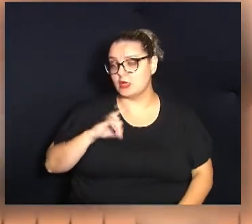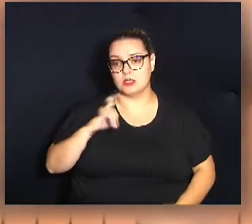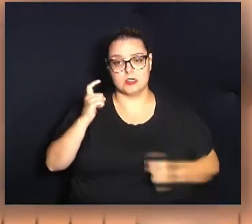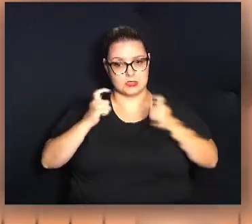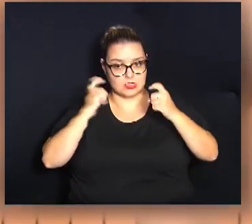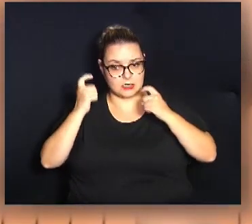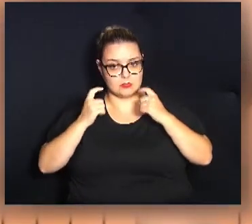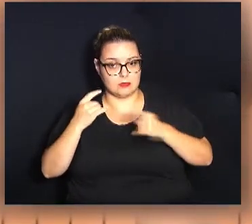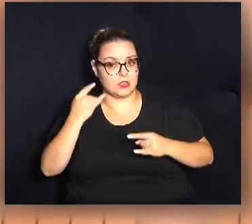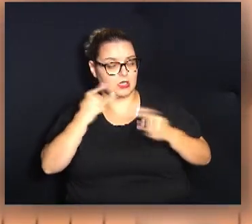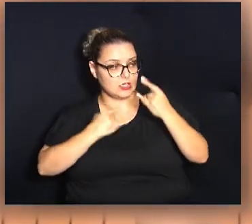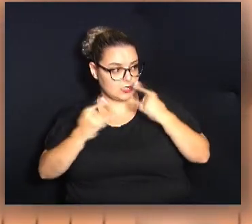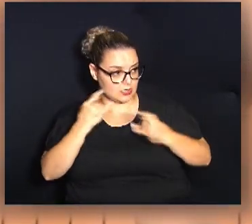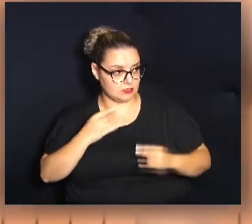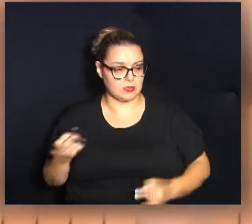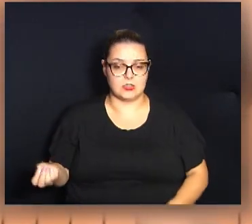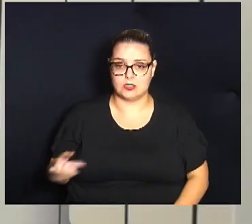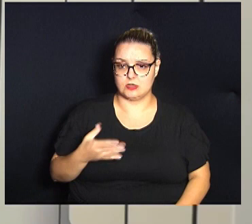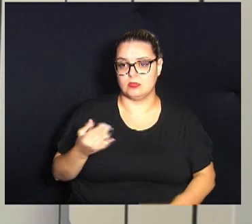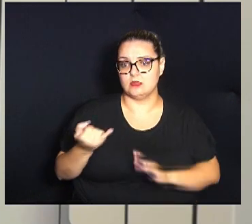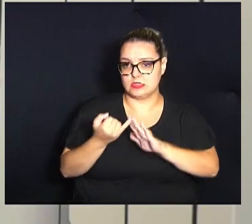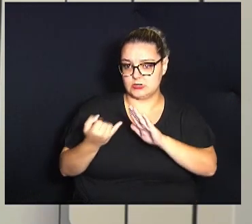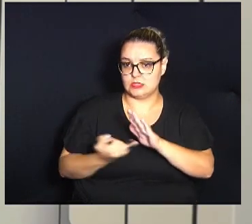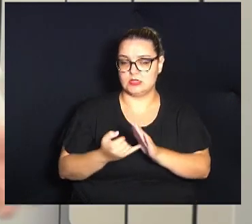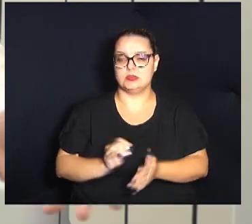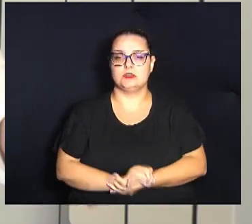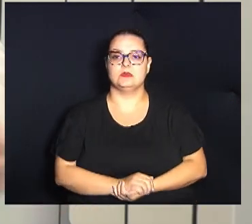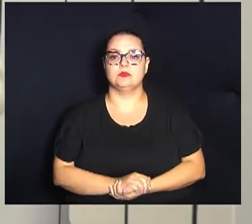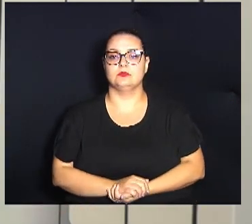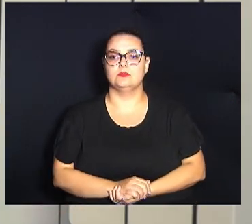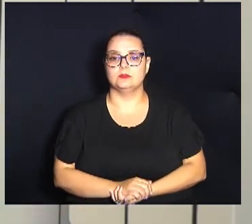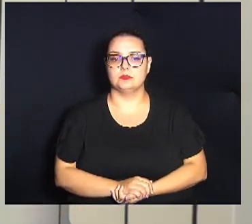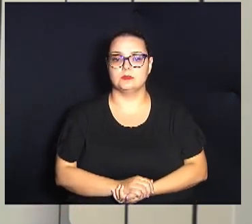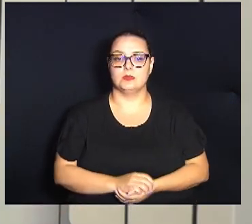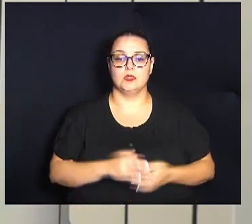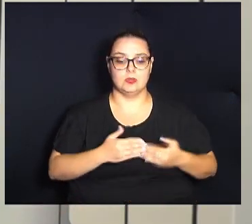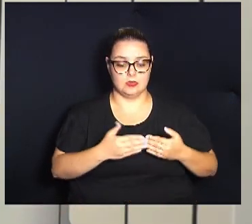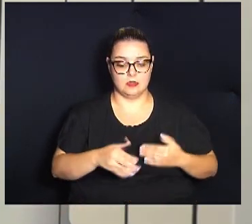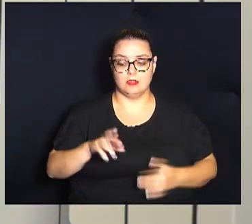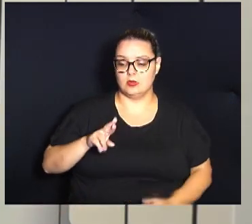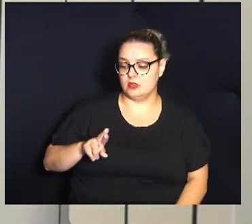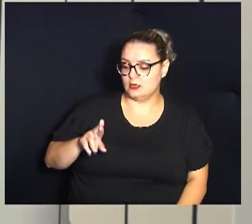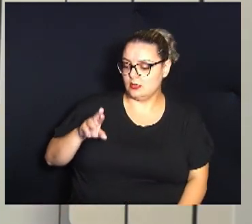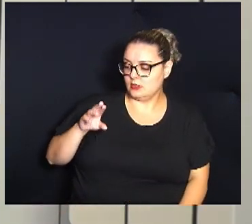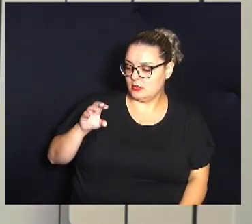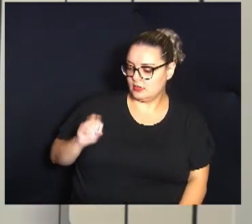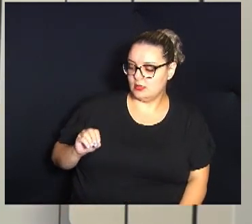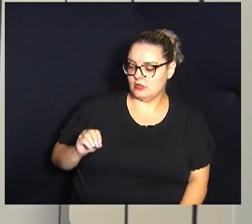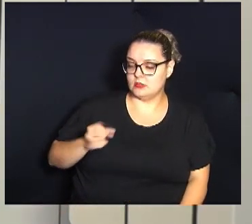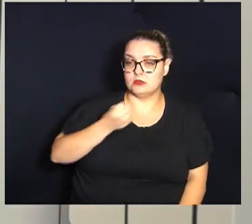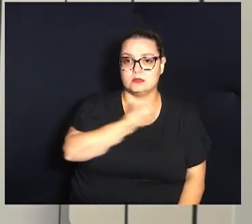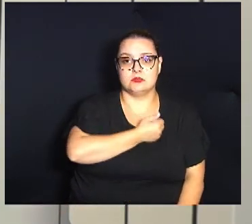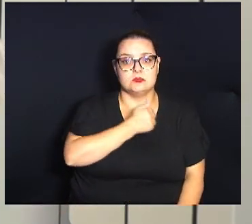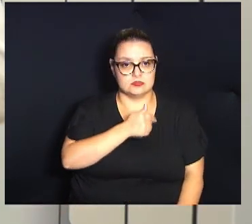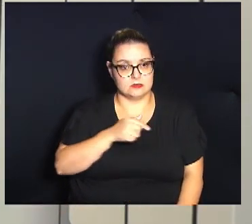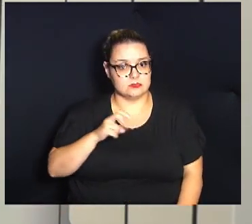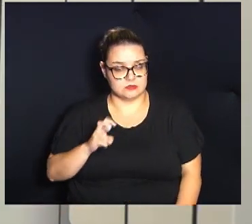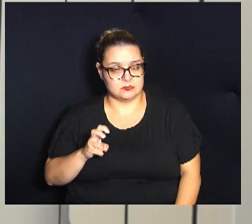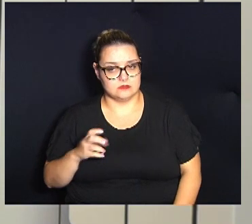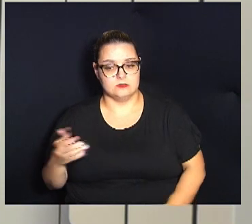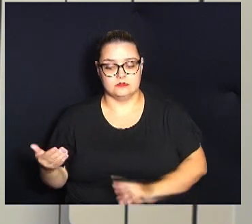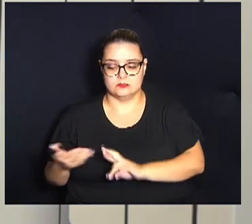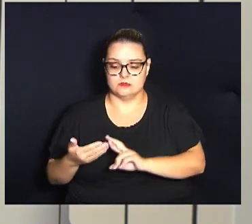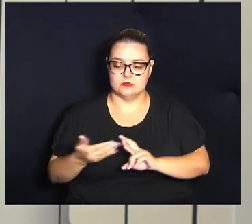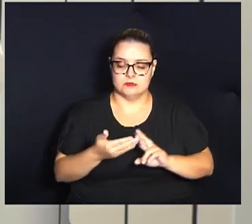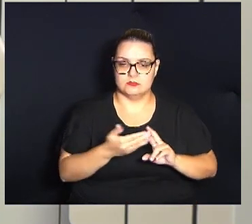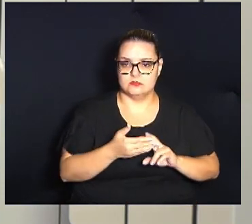de atrair as novas entidades. E durante a reunião ordinária de número 75, representantes do